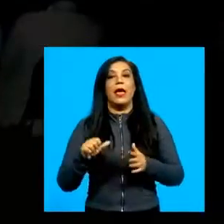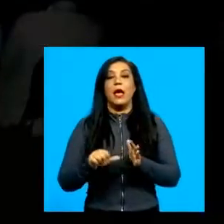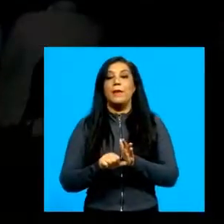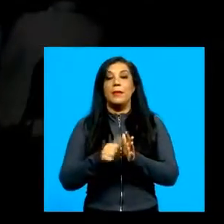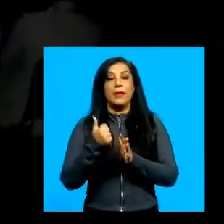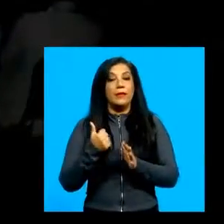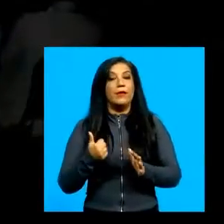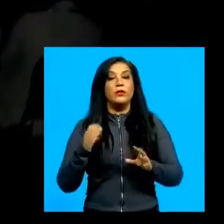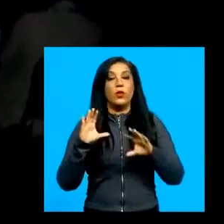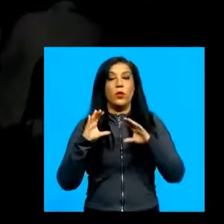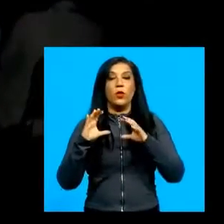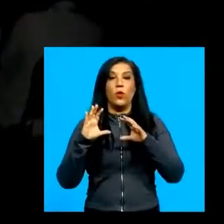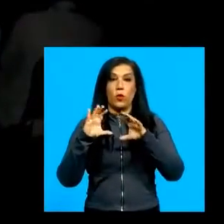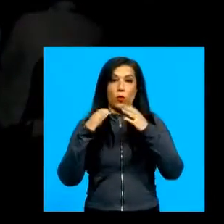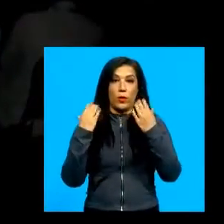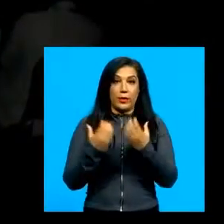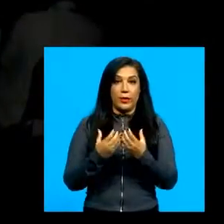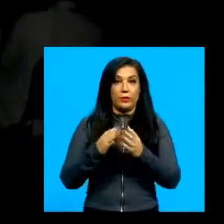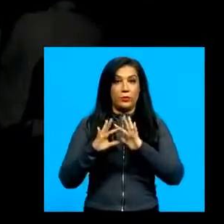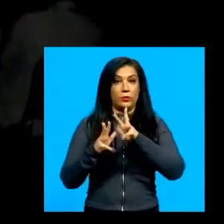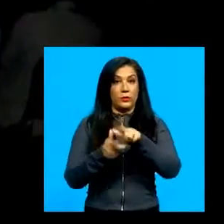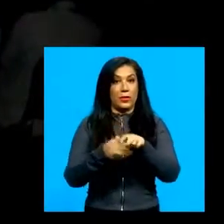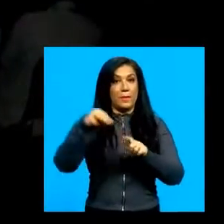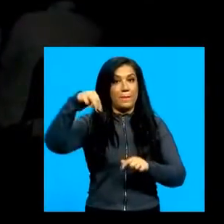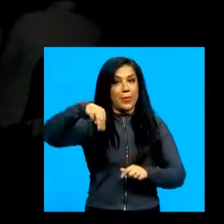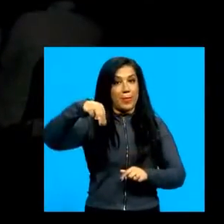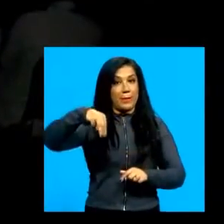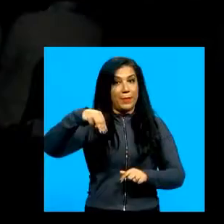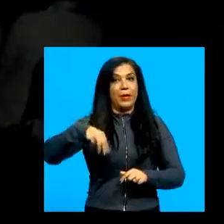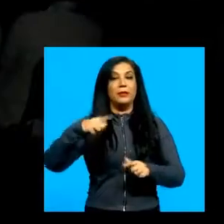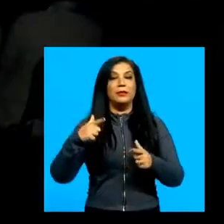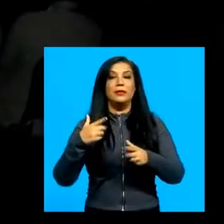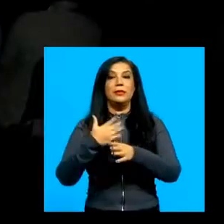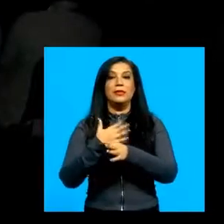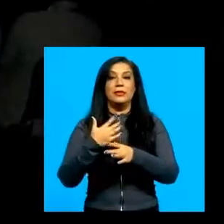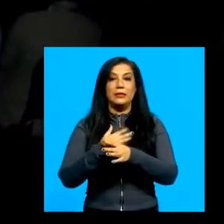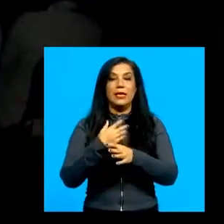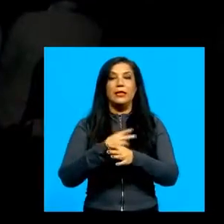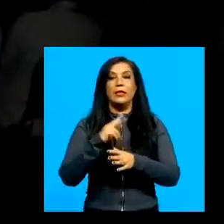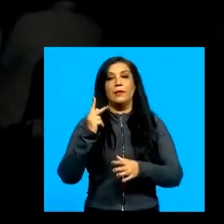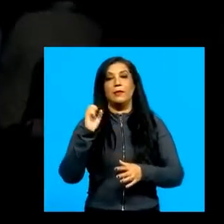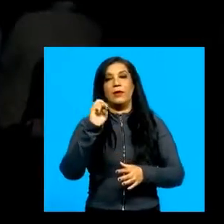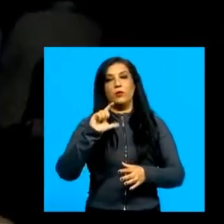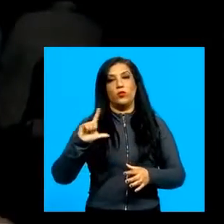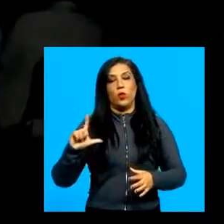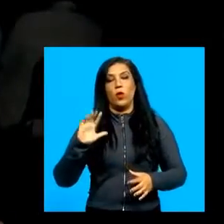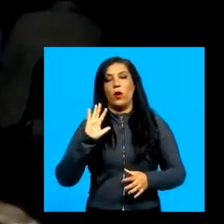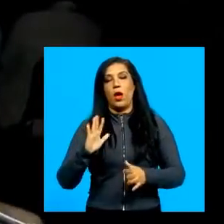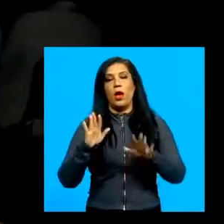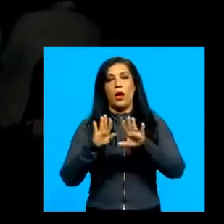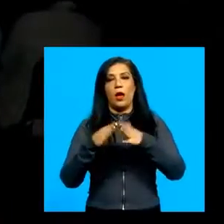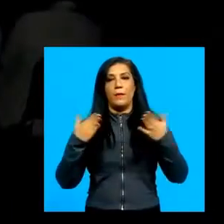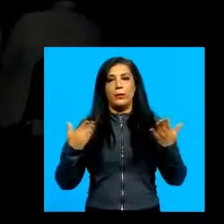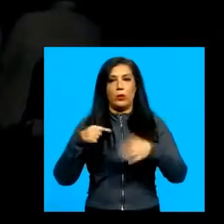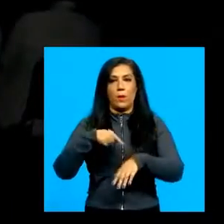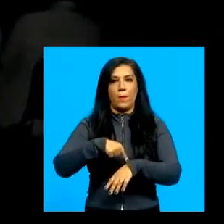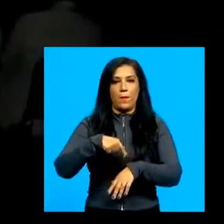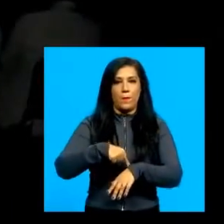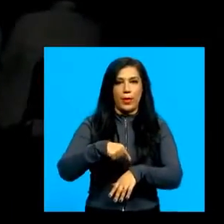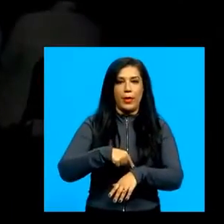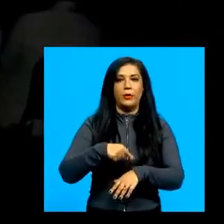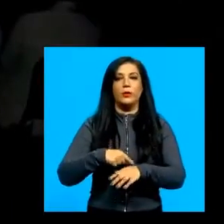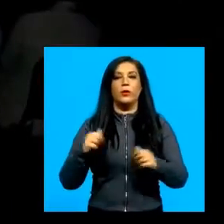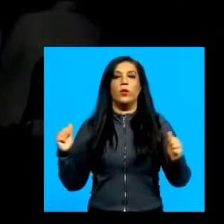primeira vez que o Congresso Internacional de Matemáticos acontece em uma cidade do Hemisfério Sul. A abertura está acontecendo nesse momento,